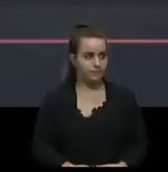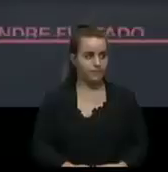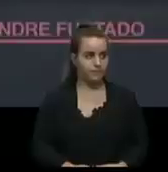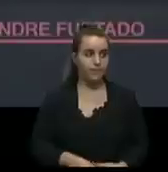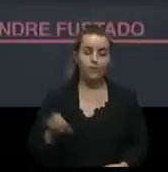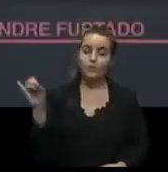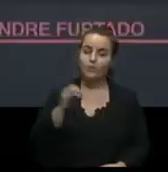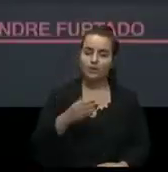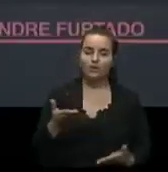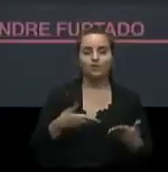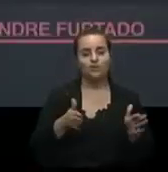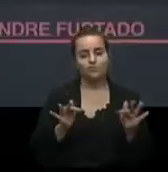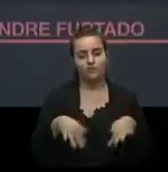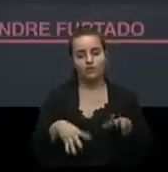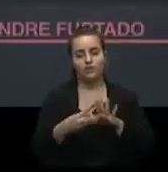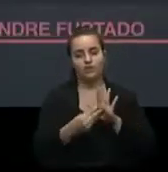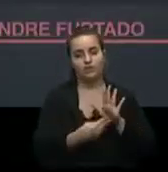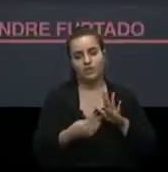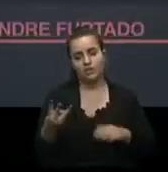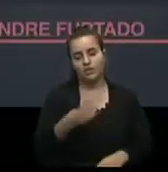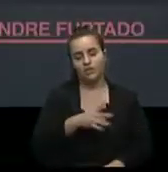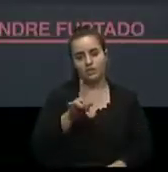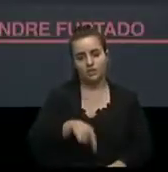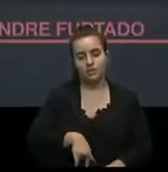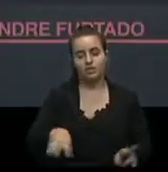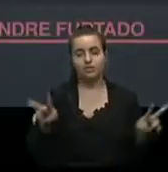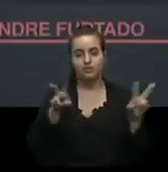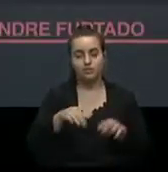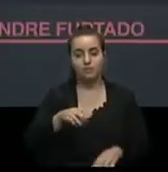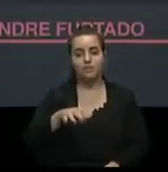Olá, vamos chegando ao final da unidade 3 de métodos